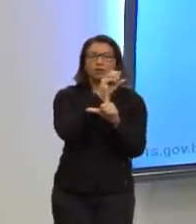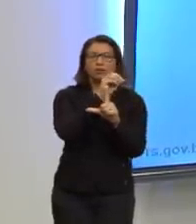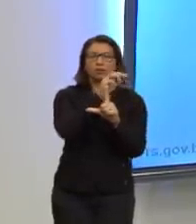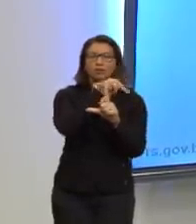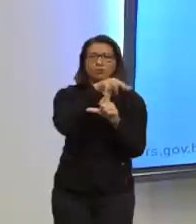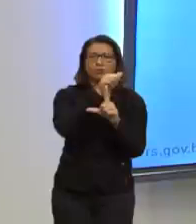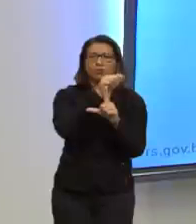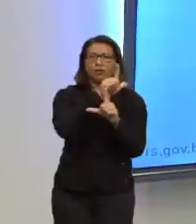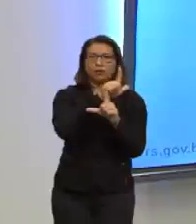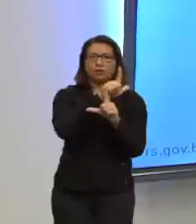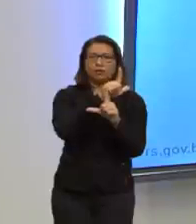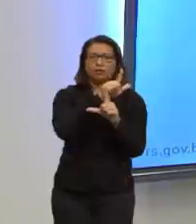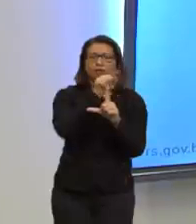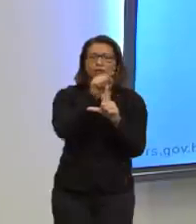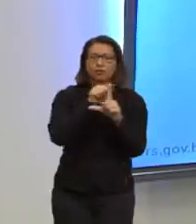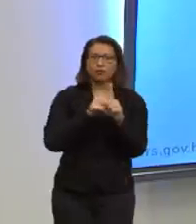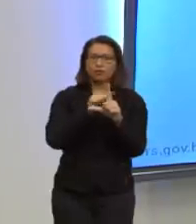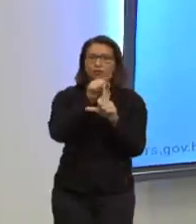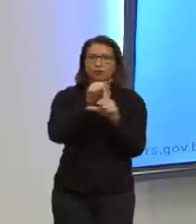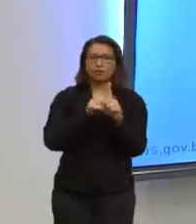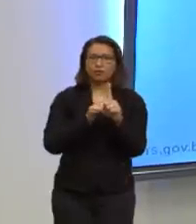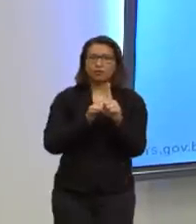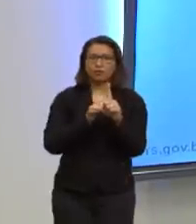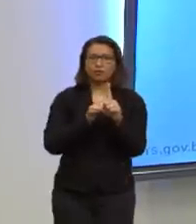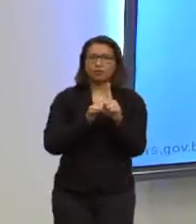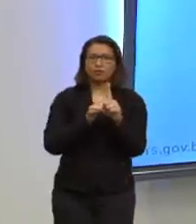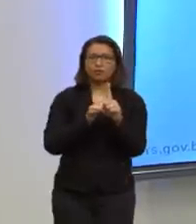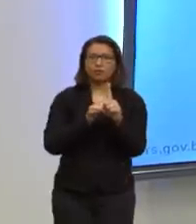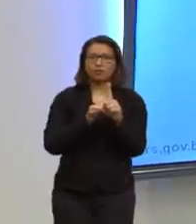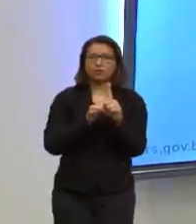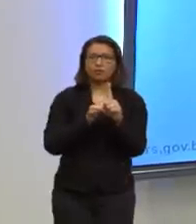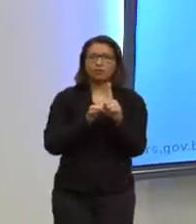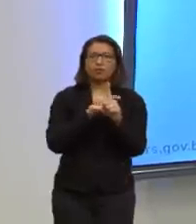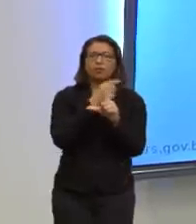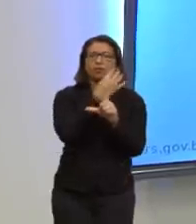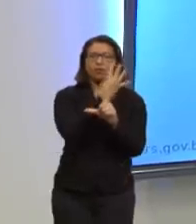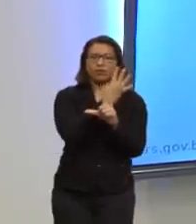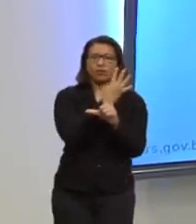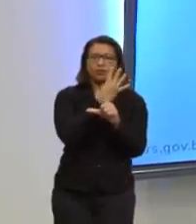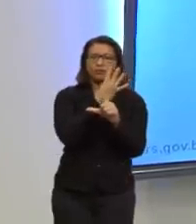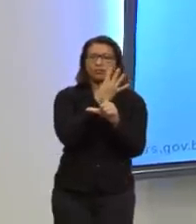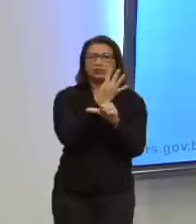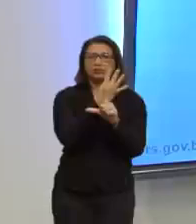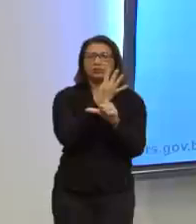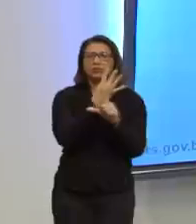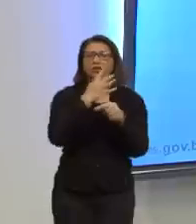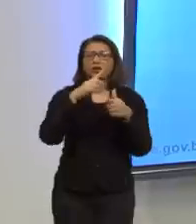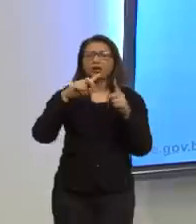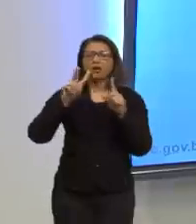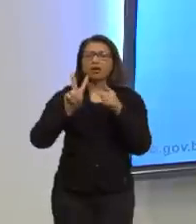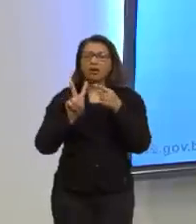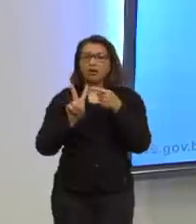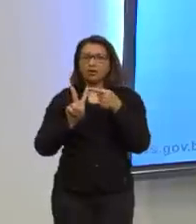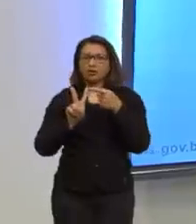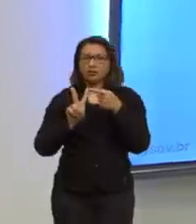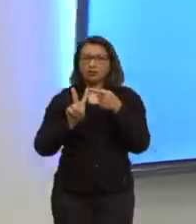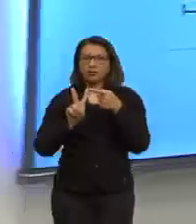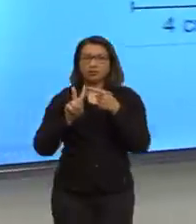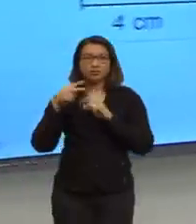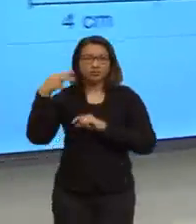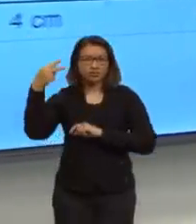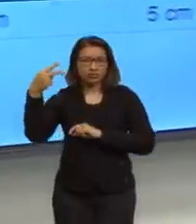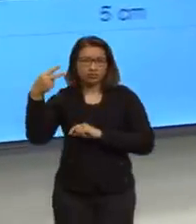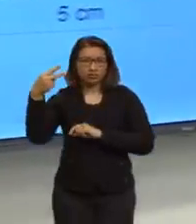de 2? Então, automaticamente, eu já sei que é 4 raiz de 2 a minha hipotenusa, certo? É uma